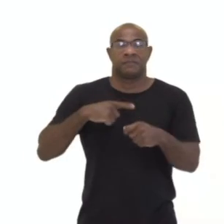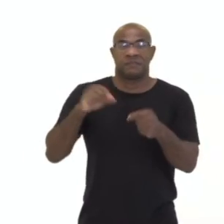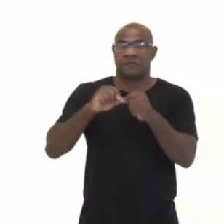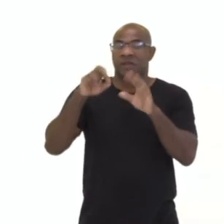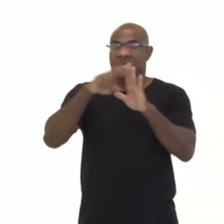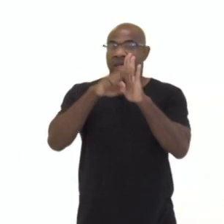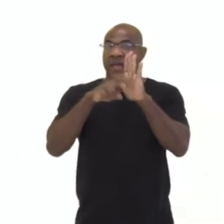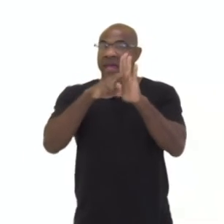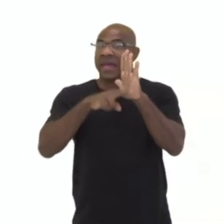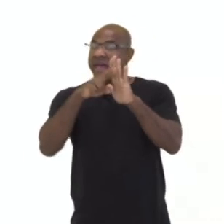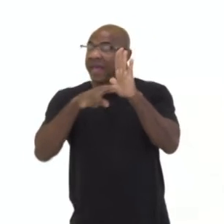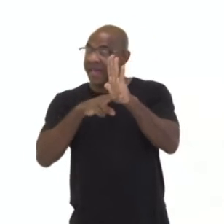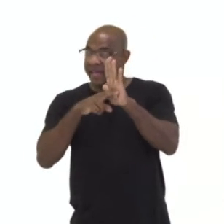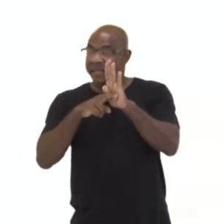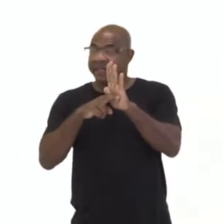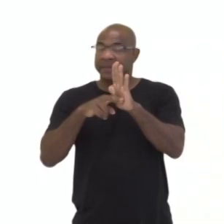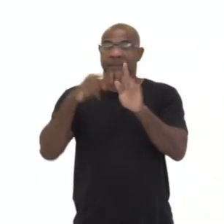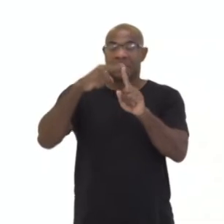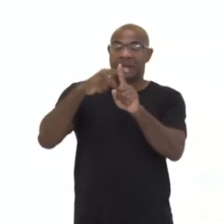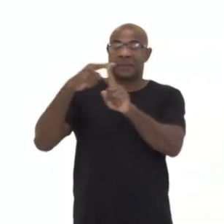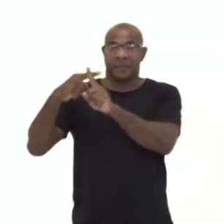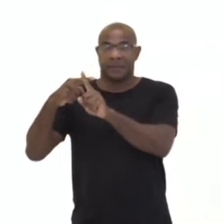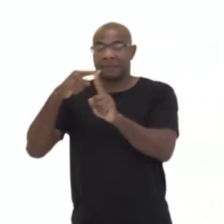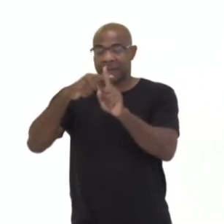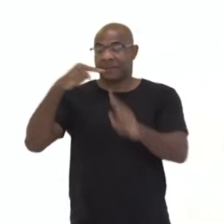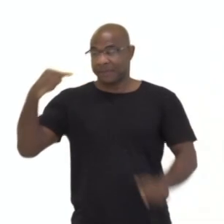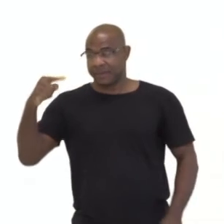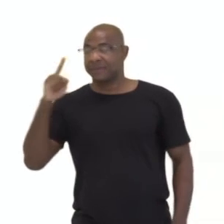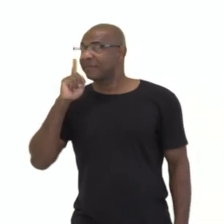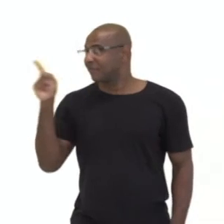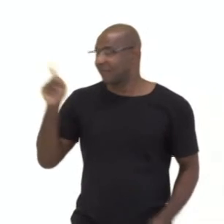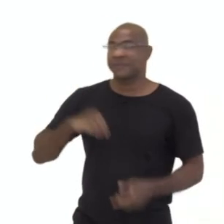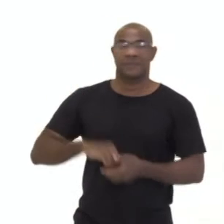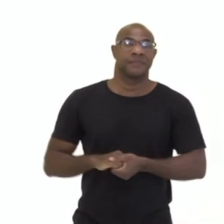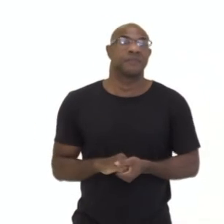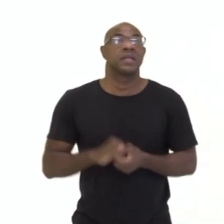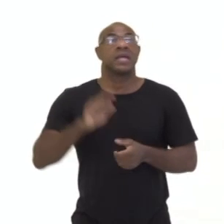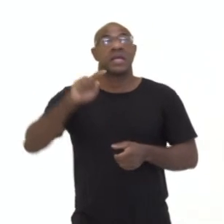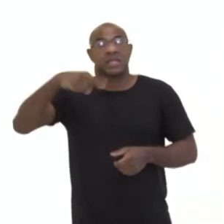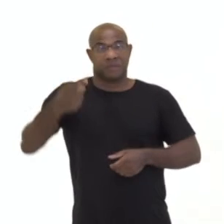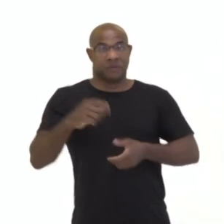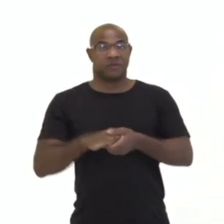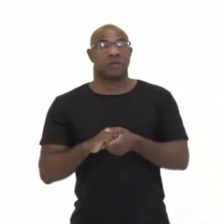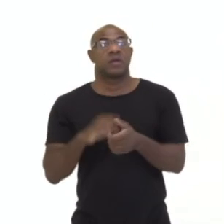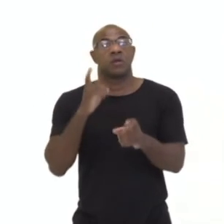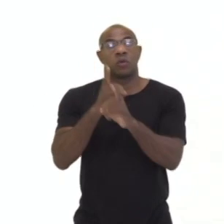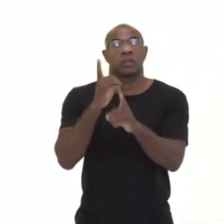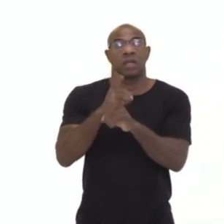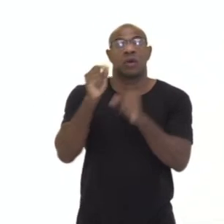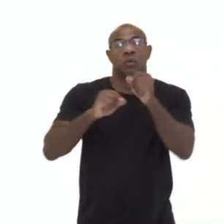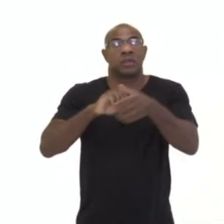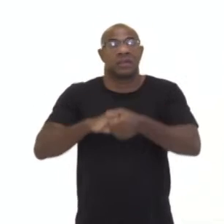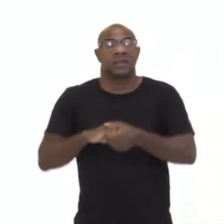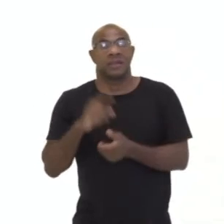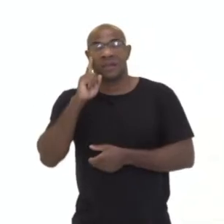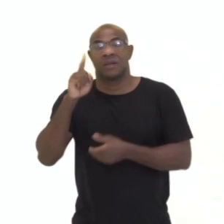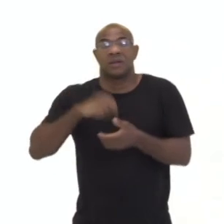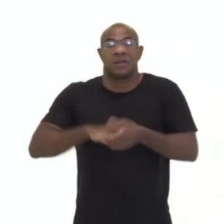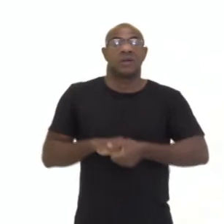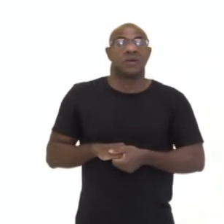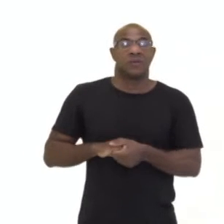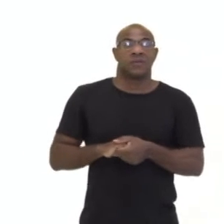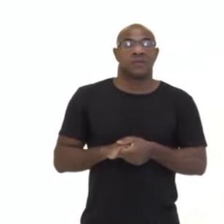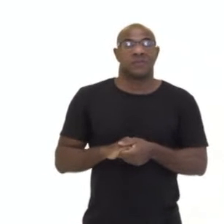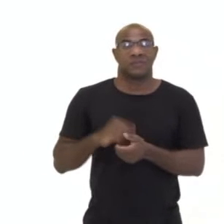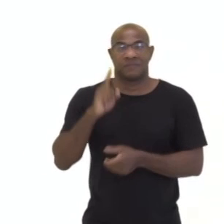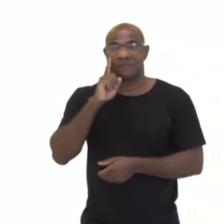com menos, menos. Segundo passo, eu tenho que encontrar o denominador comum entre 5 e 3, olha lá